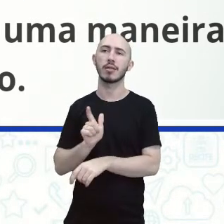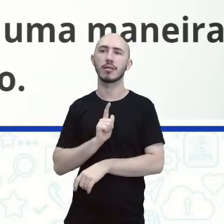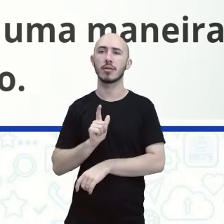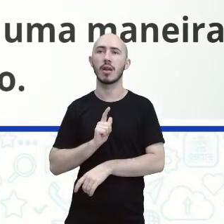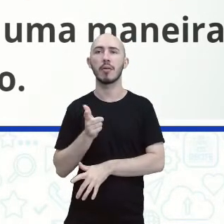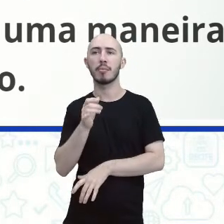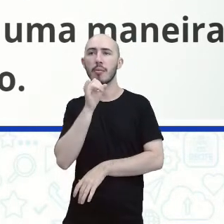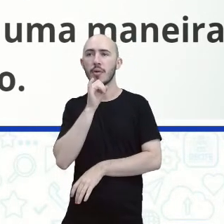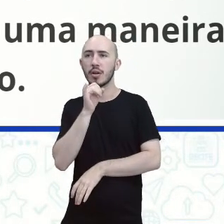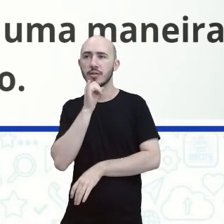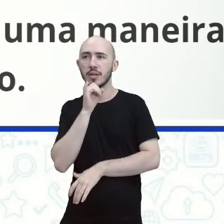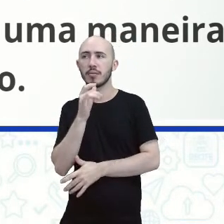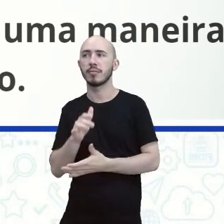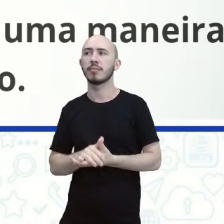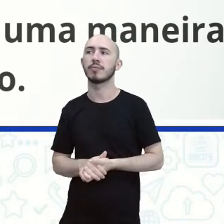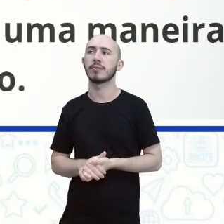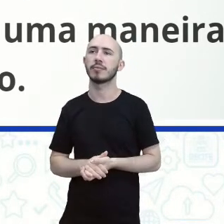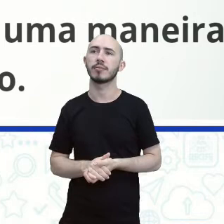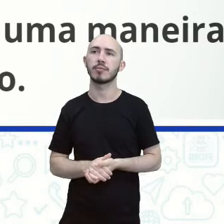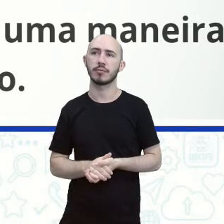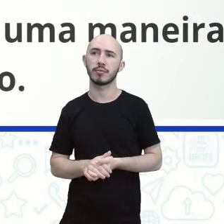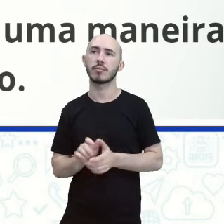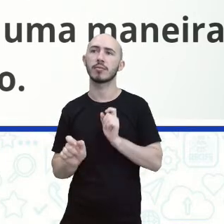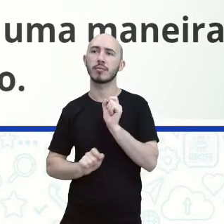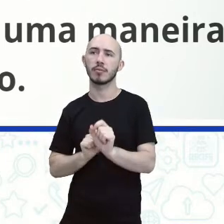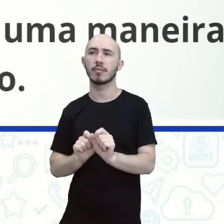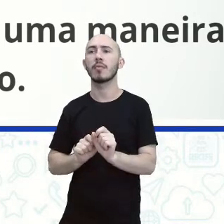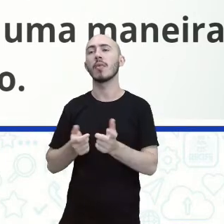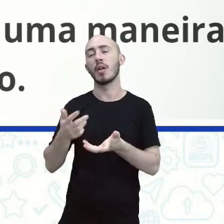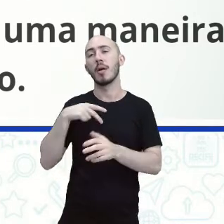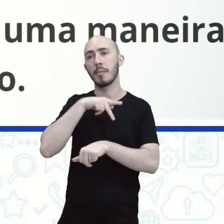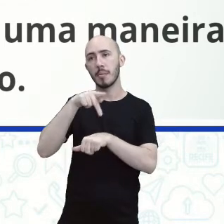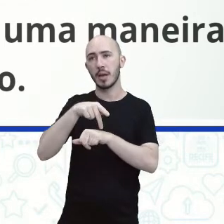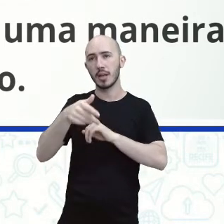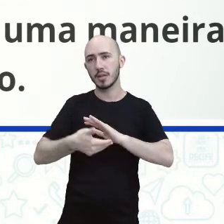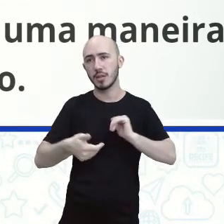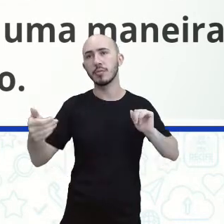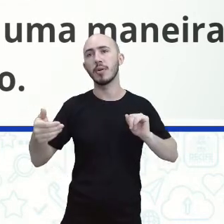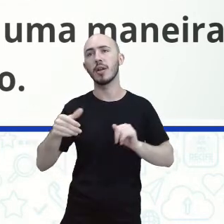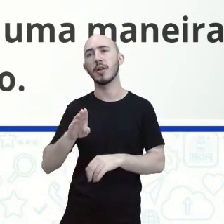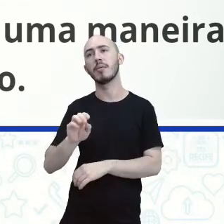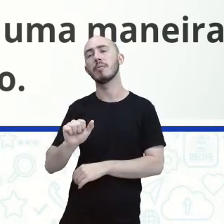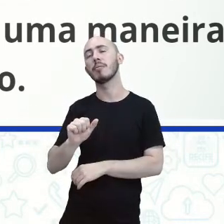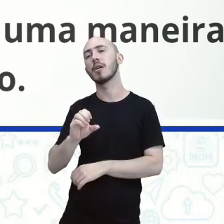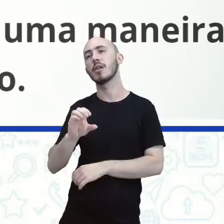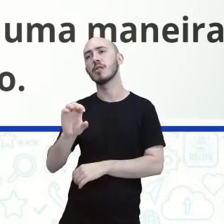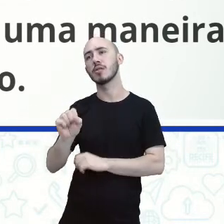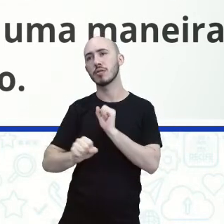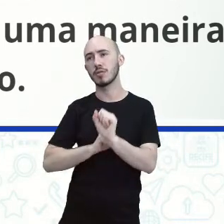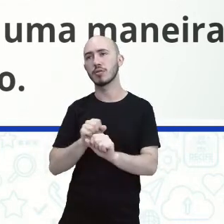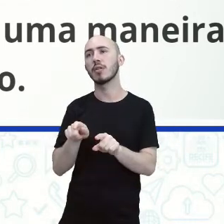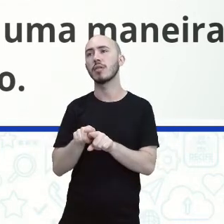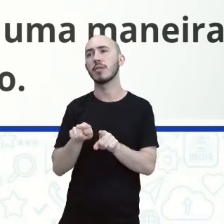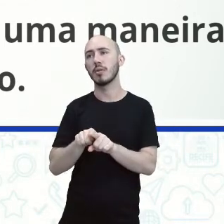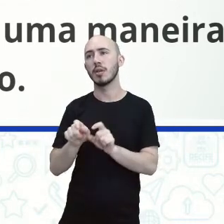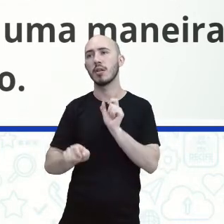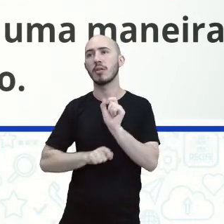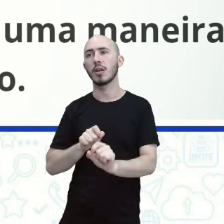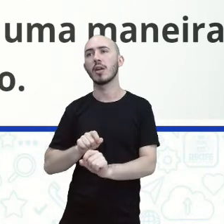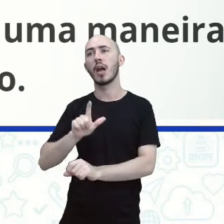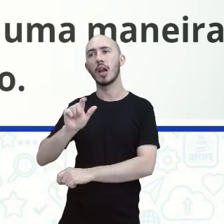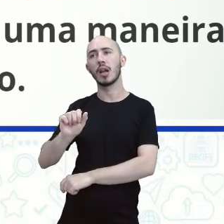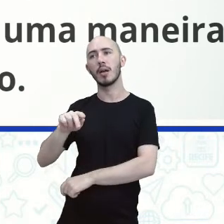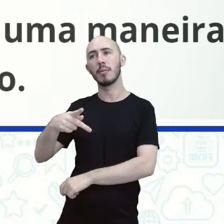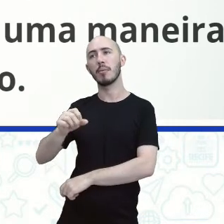vai ver um exemplo desse muito grande entre os bascos nas Espanhas, os lapões na Lapônia, os cursos na França e os sicilianos na Itália. Dentro do